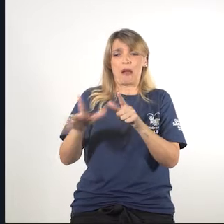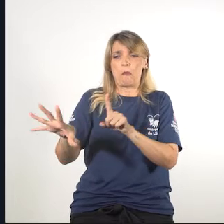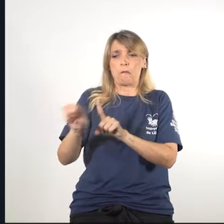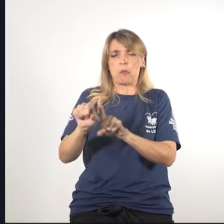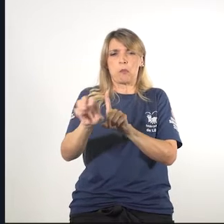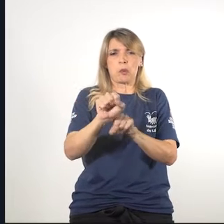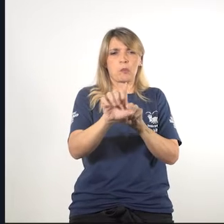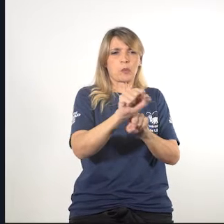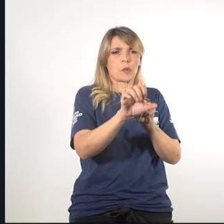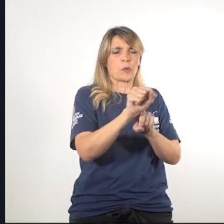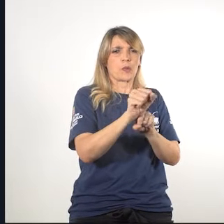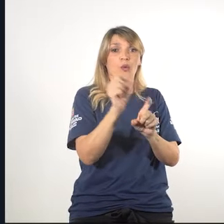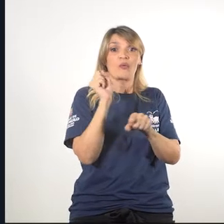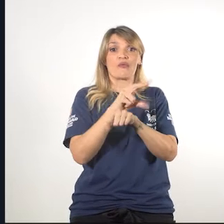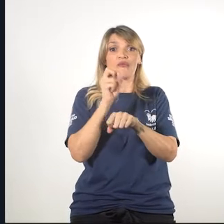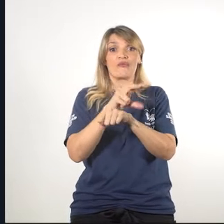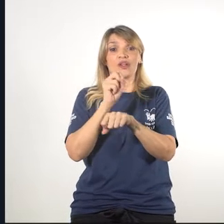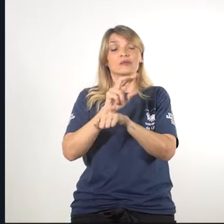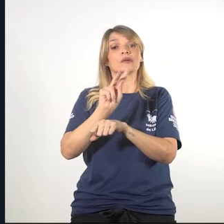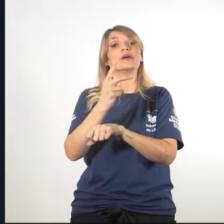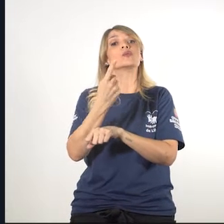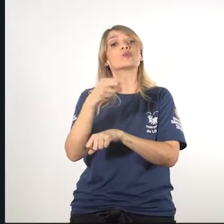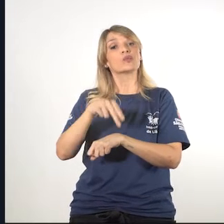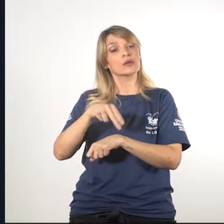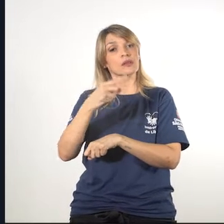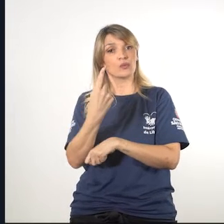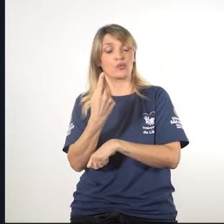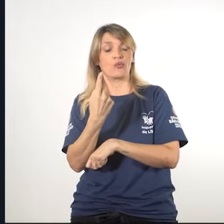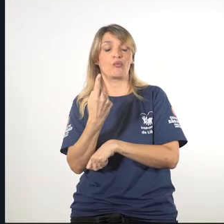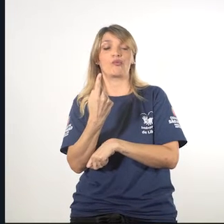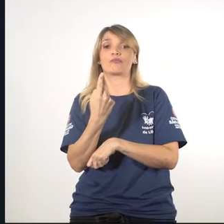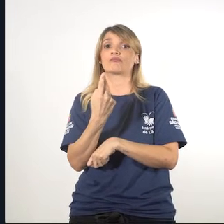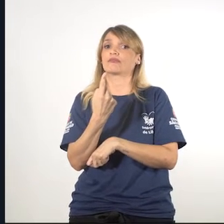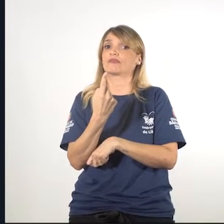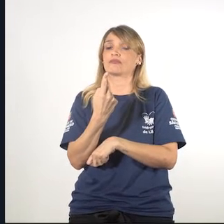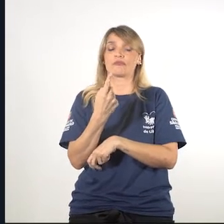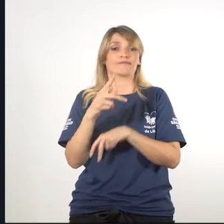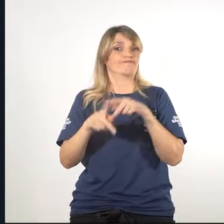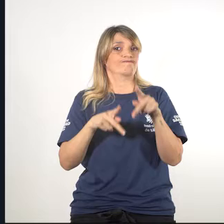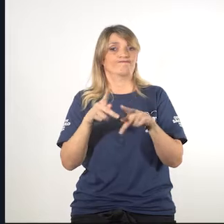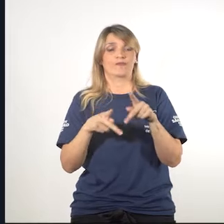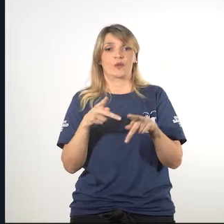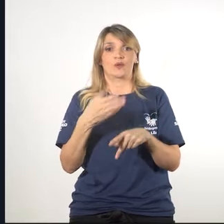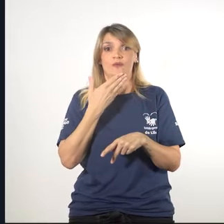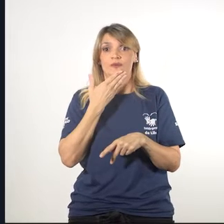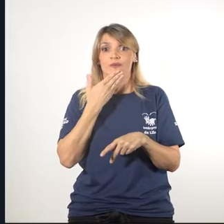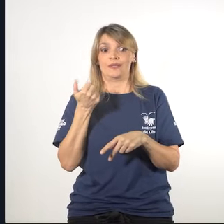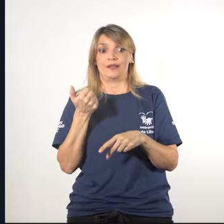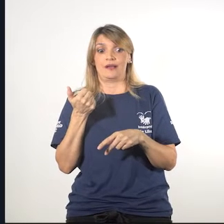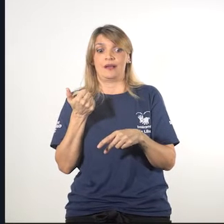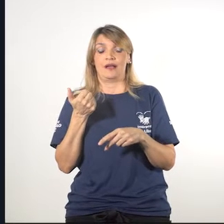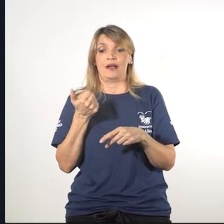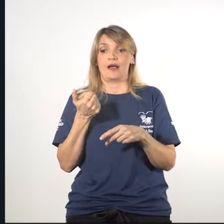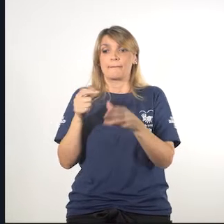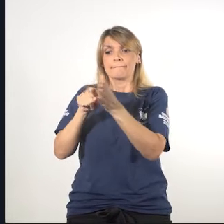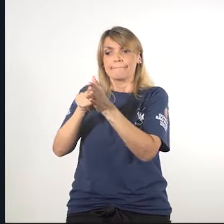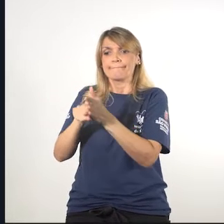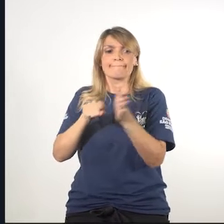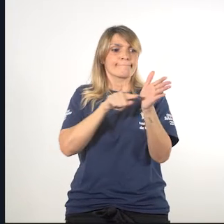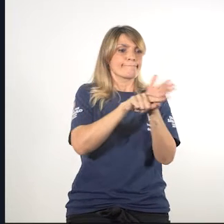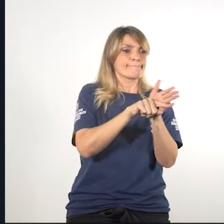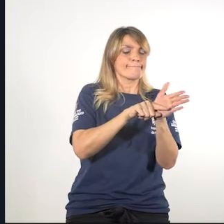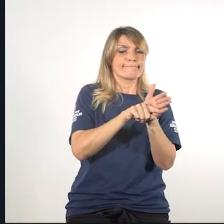vírus influenza na população-alvo, facilitar o diagnóstico diferencial entre Covid-19 e demais